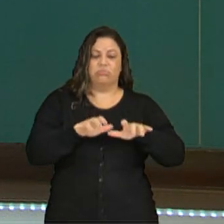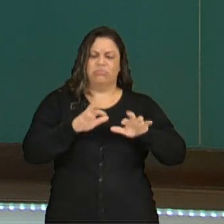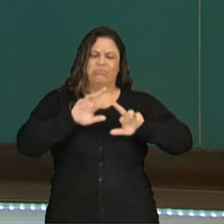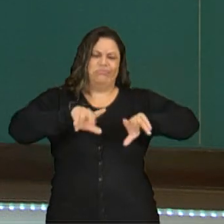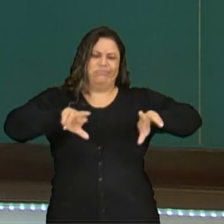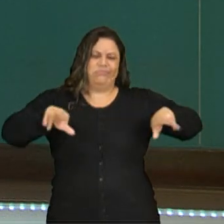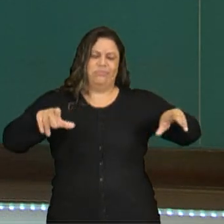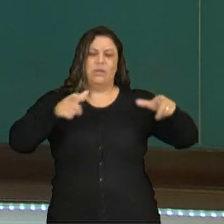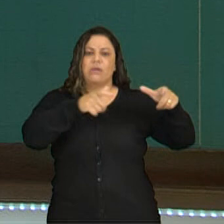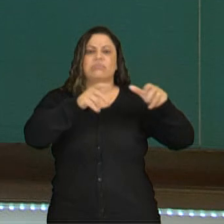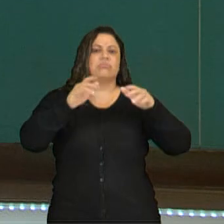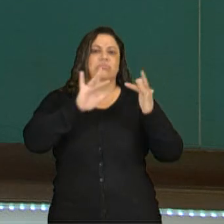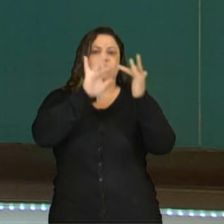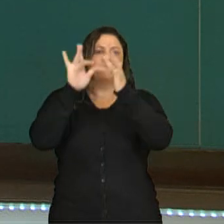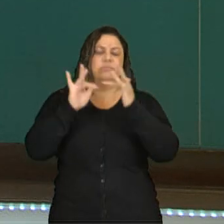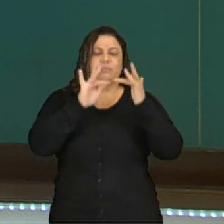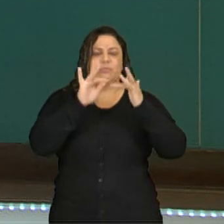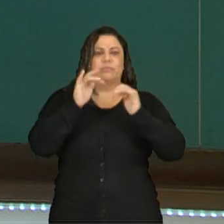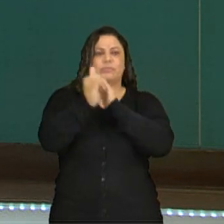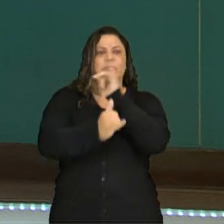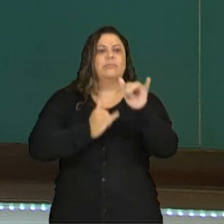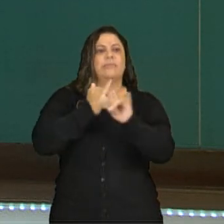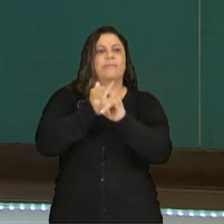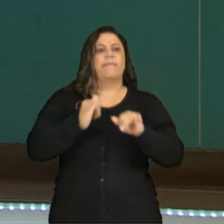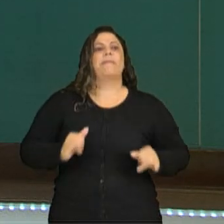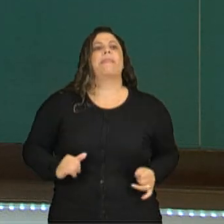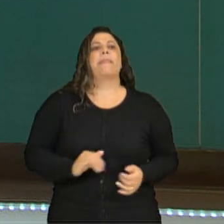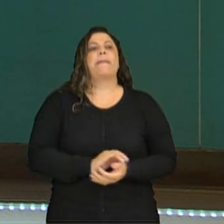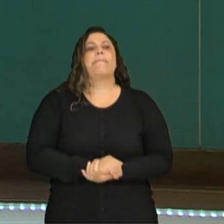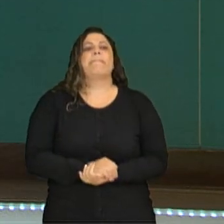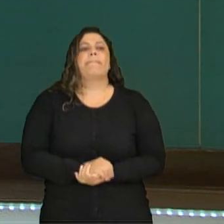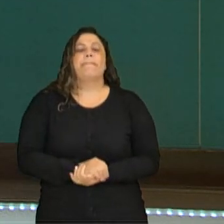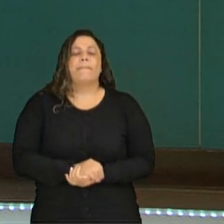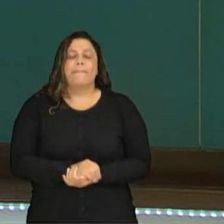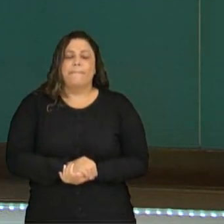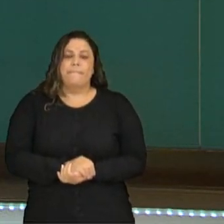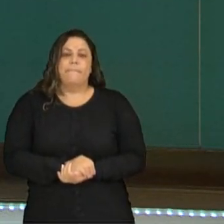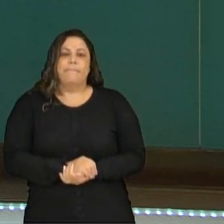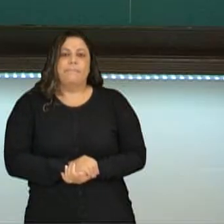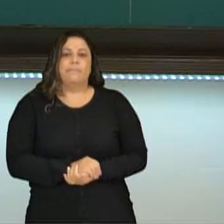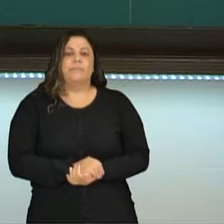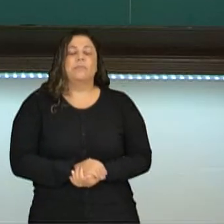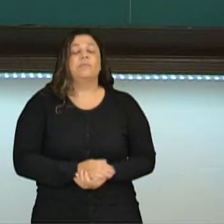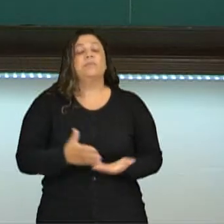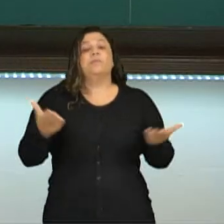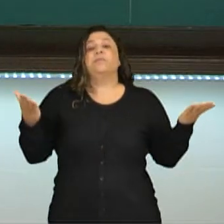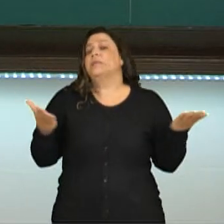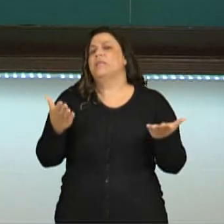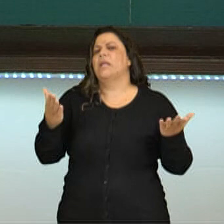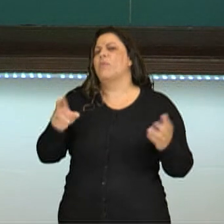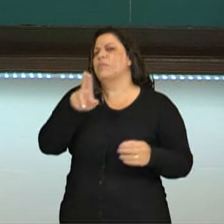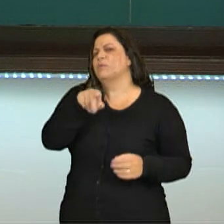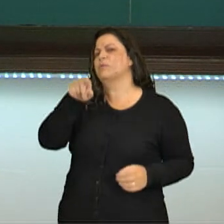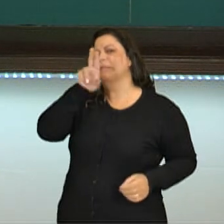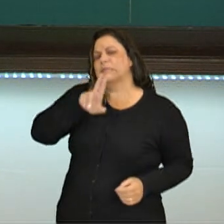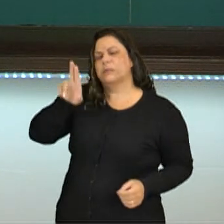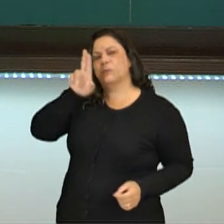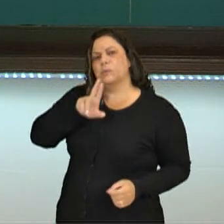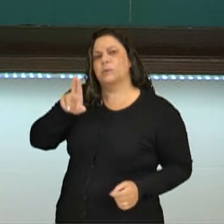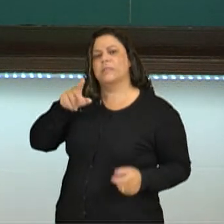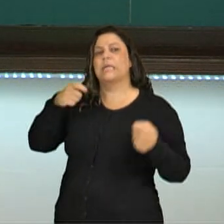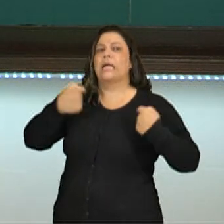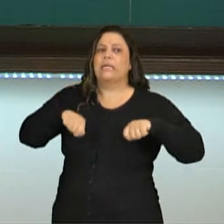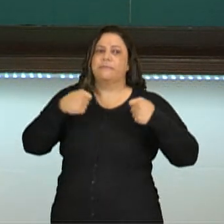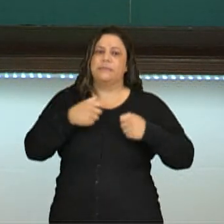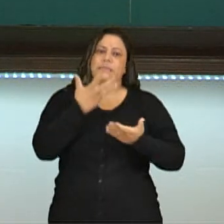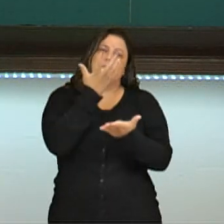se logar à internet. Para funcionar, como eu falei, eles precisam dos sistemas